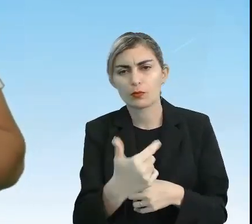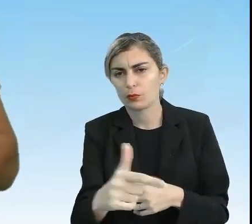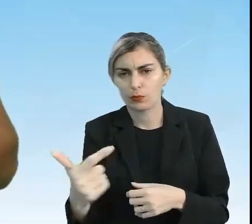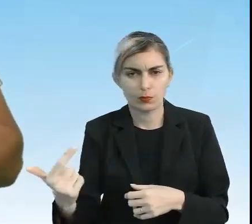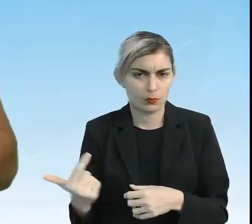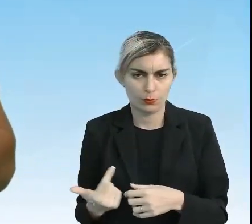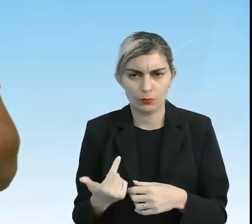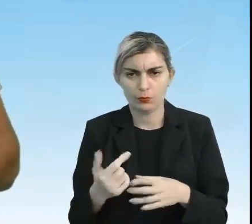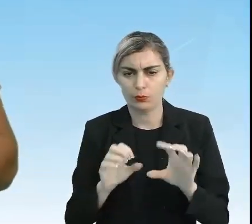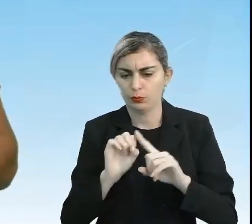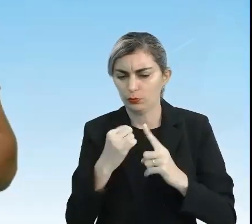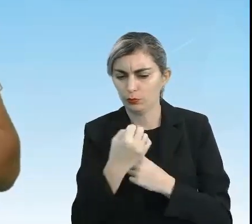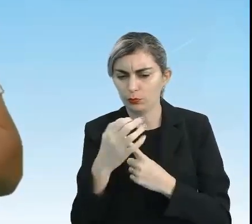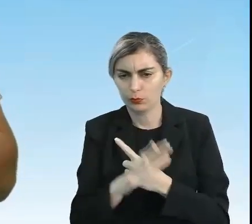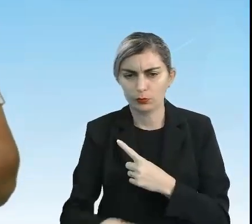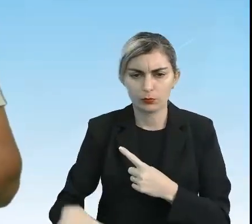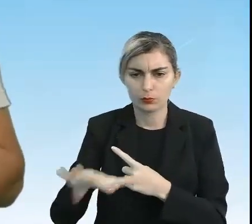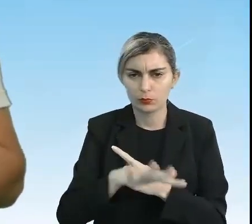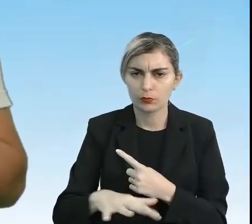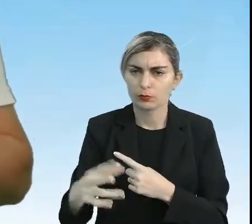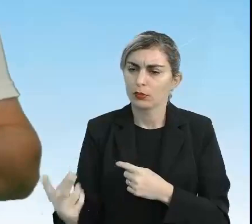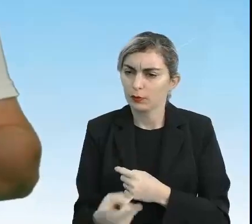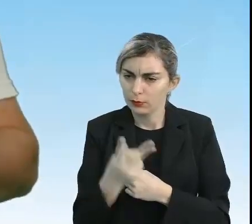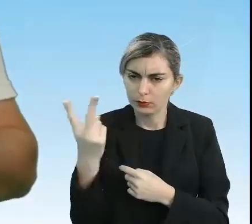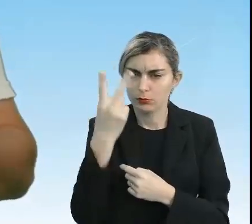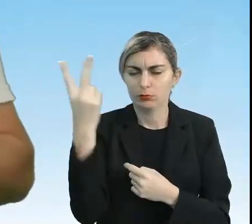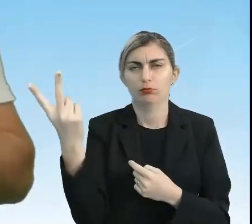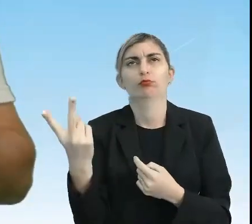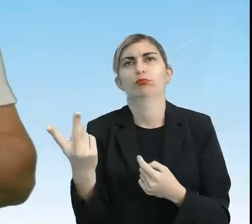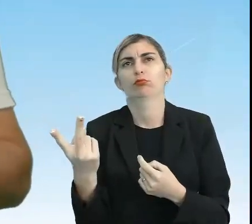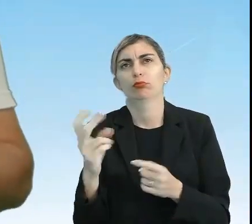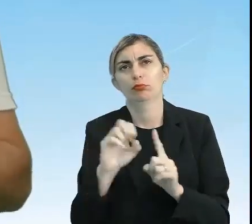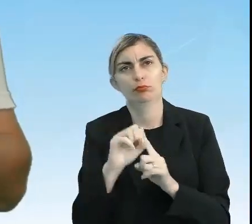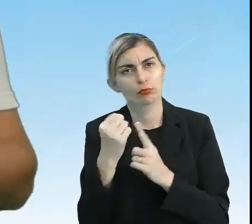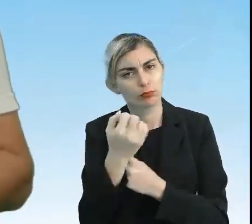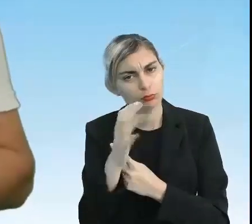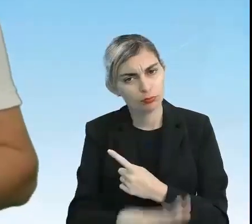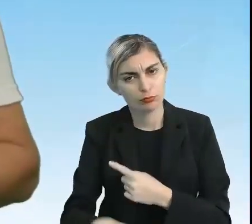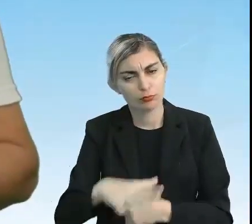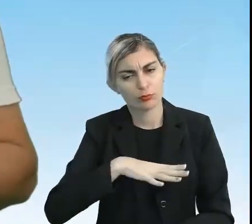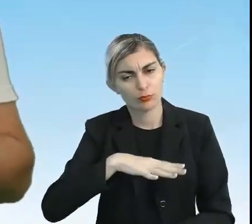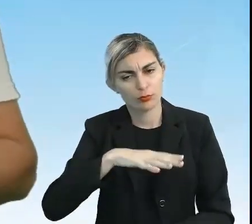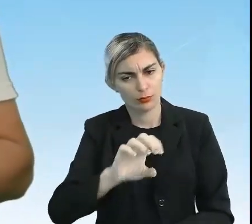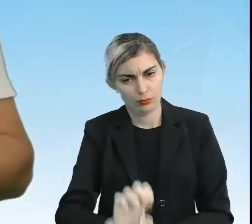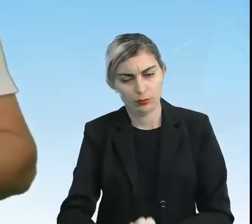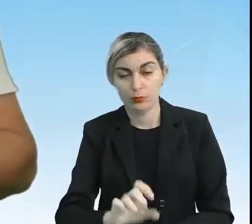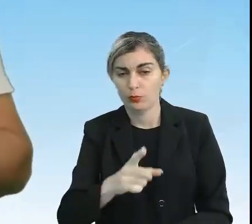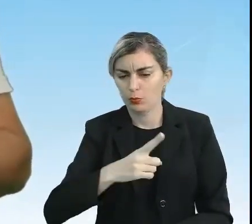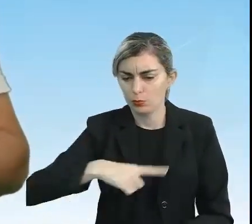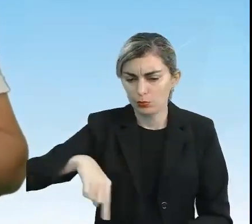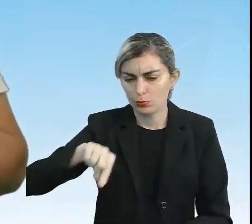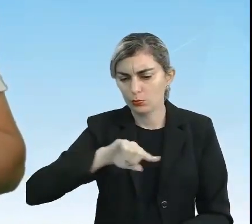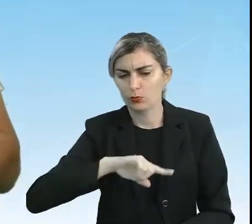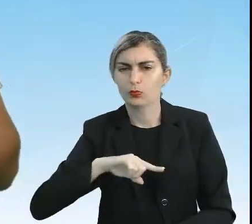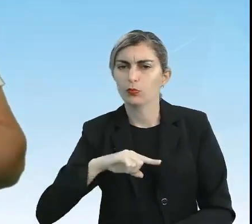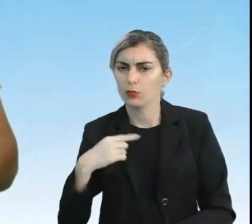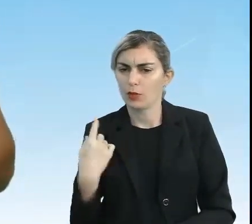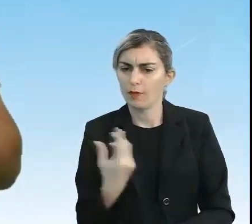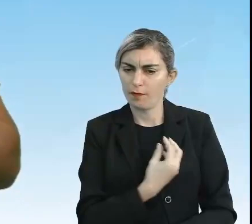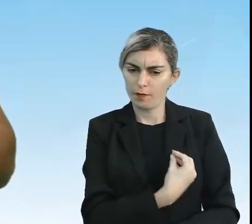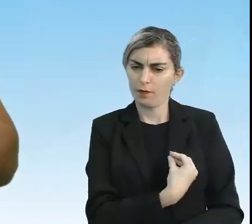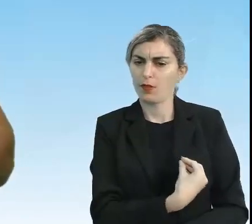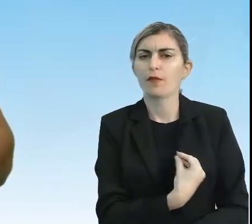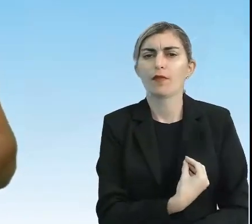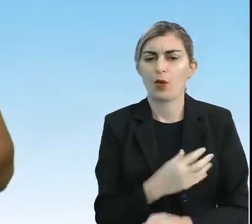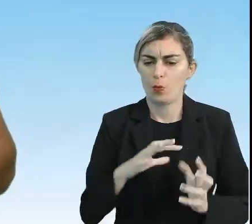uma construção social de valores, uma construção social ética, nós viveríamos